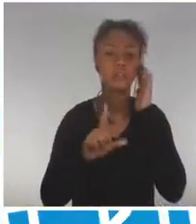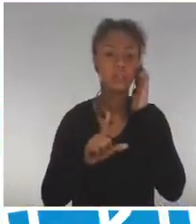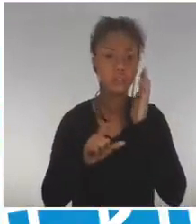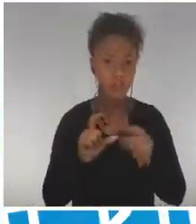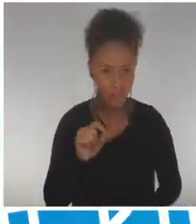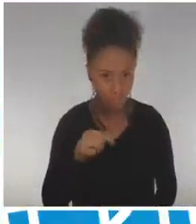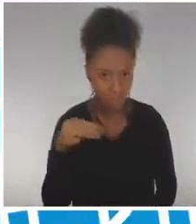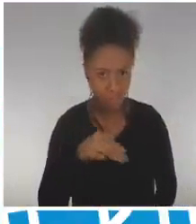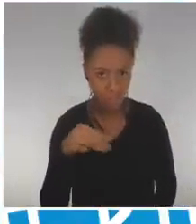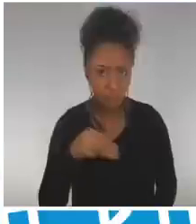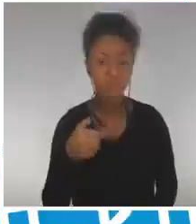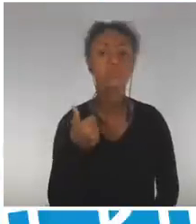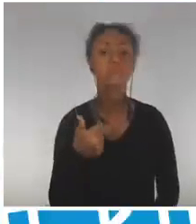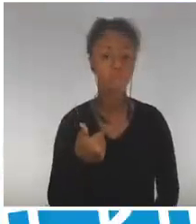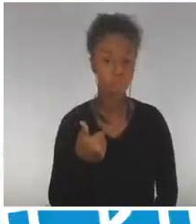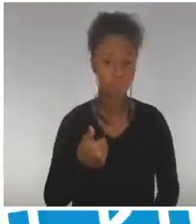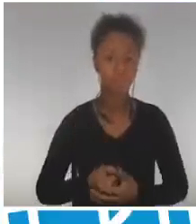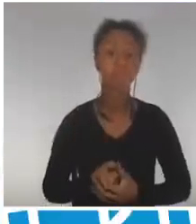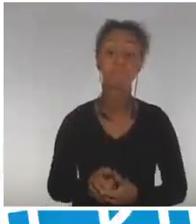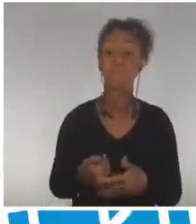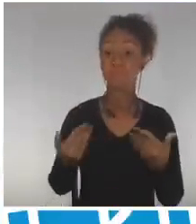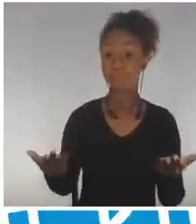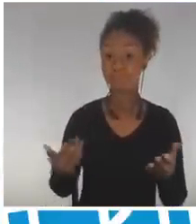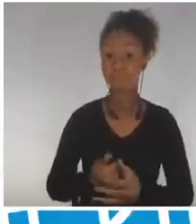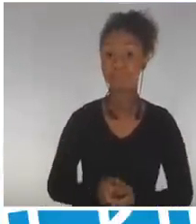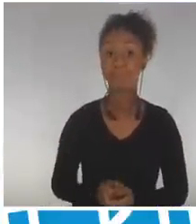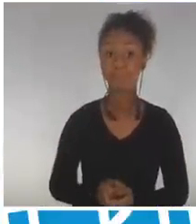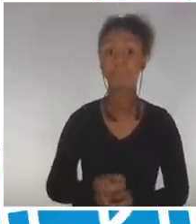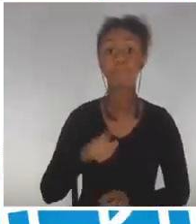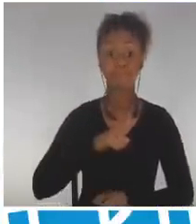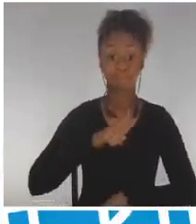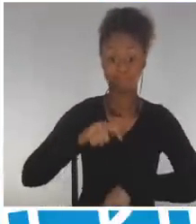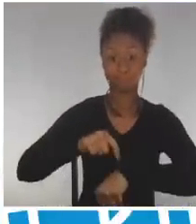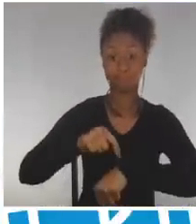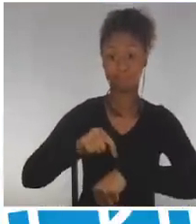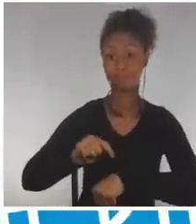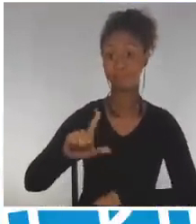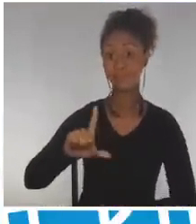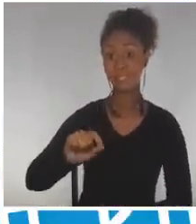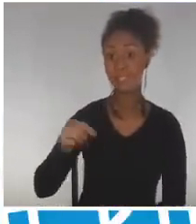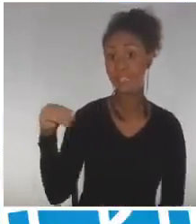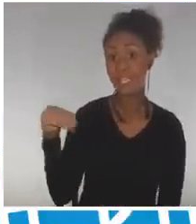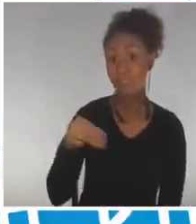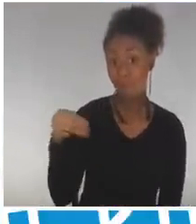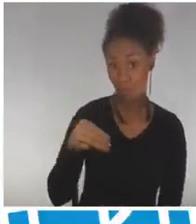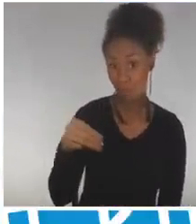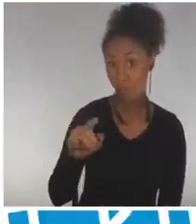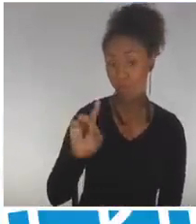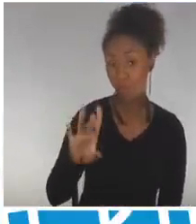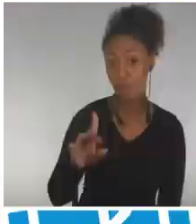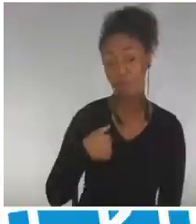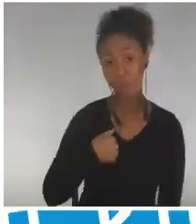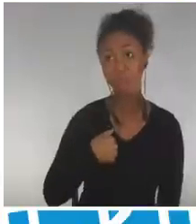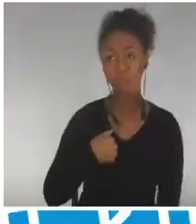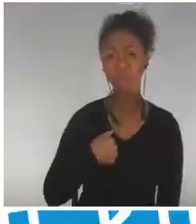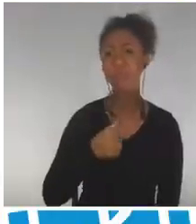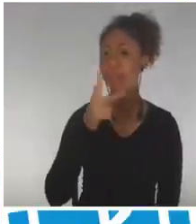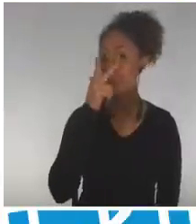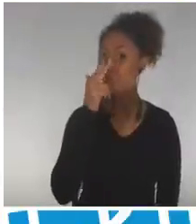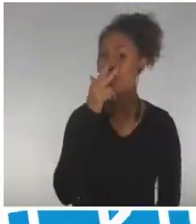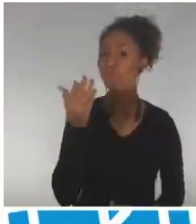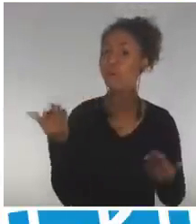10 minutos. Então, gente, nós temos 10 minutos, eu acho que esses 10 minutos devem ser dedicados